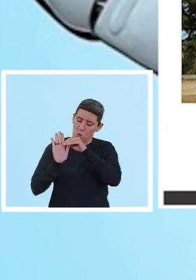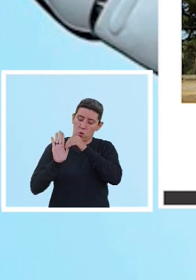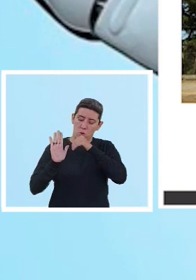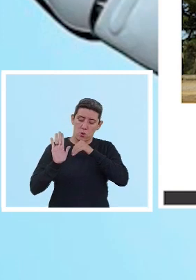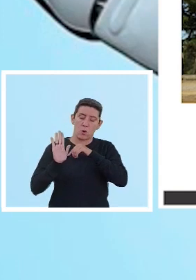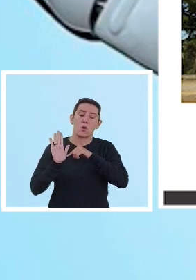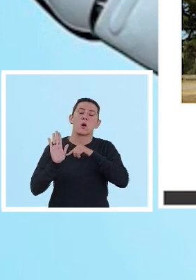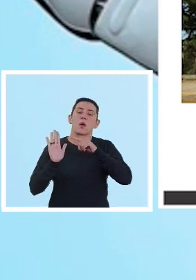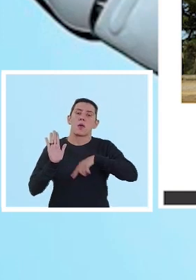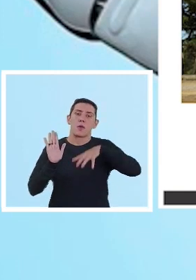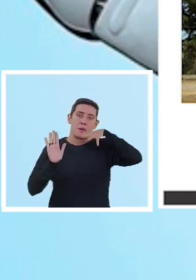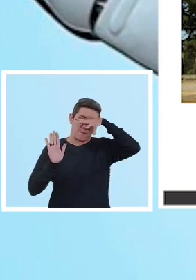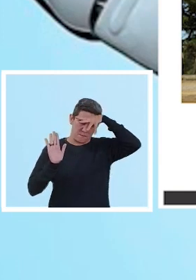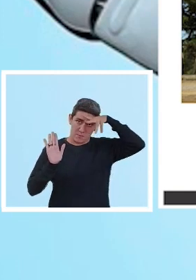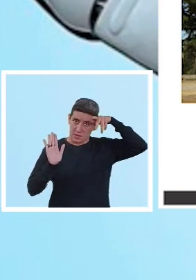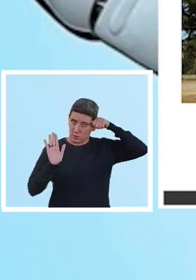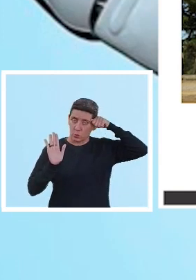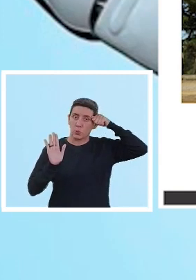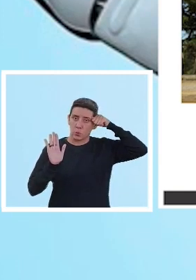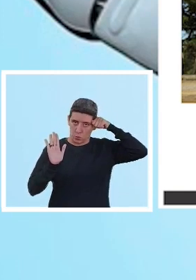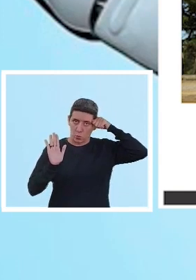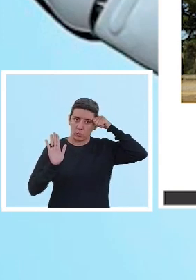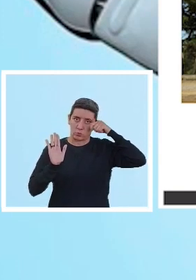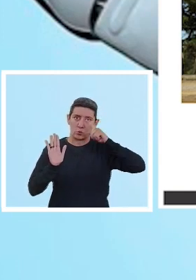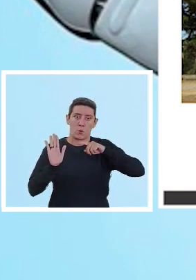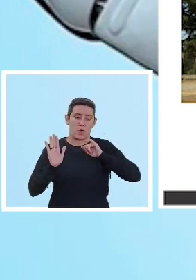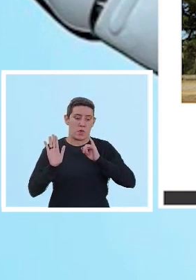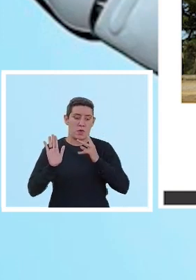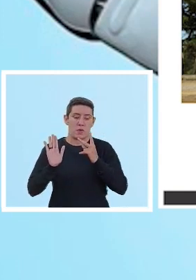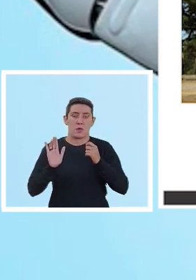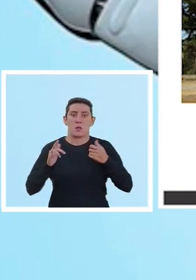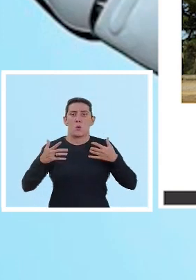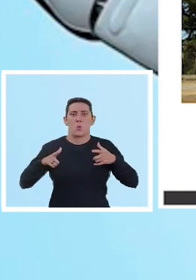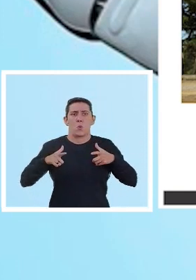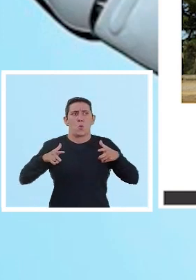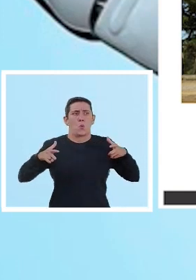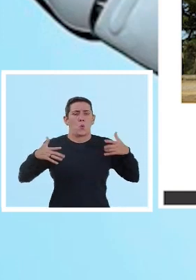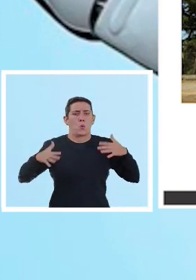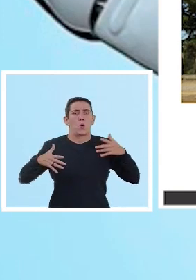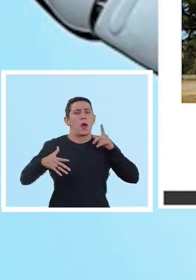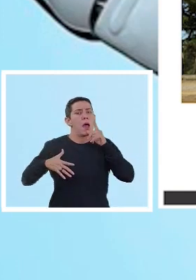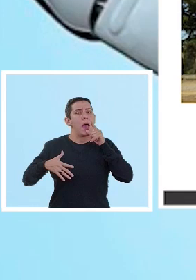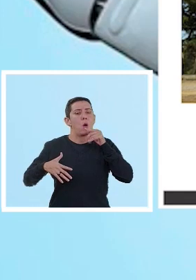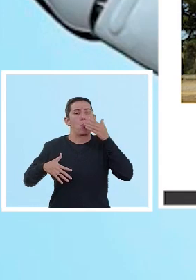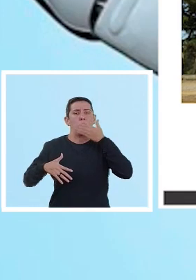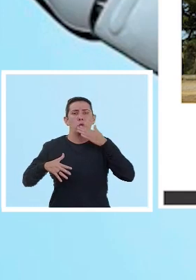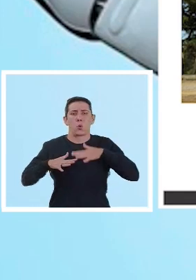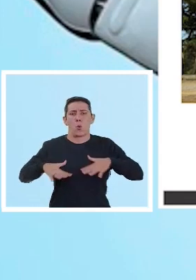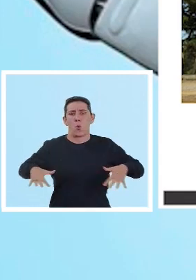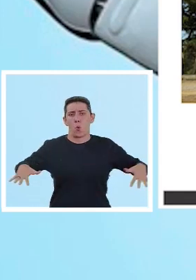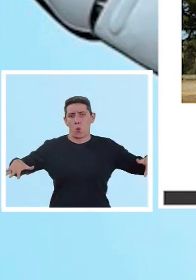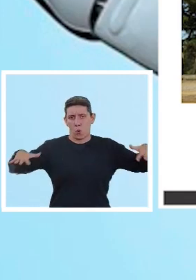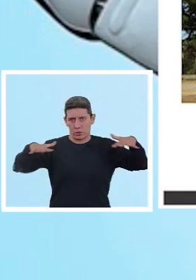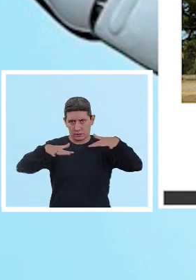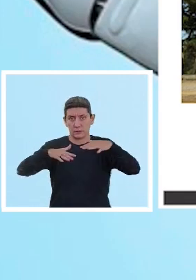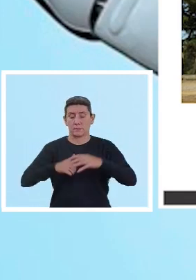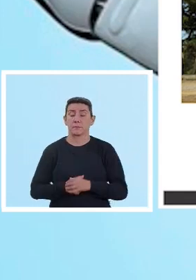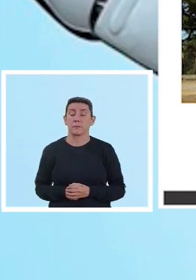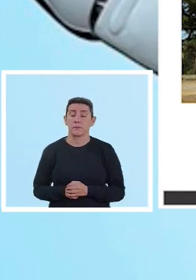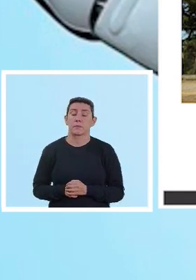né a maior ilha fluvial do mundo de rio rio de água doce e